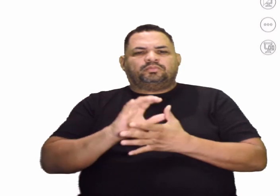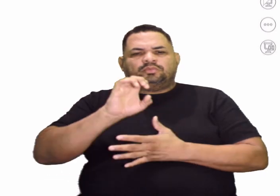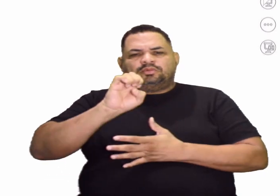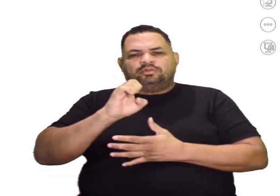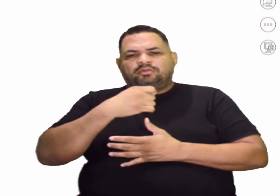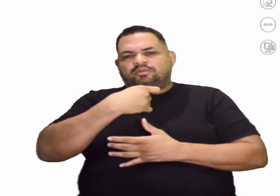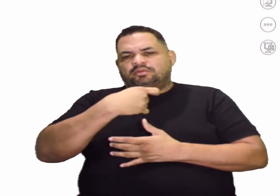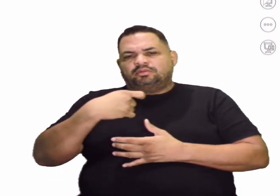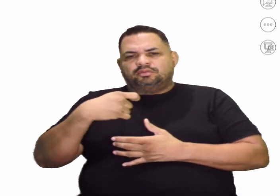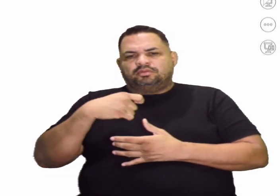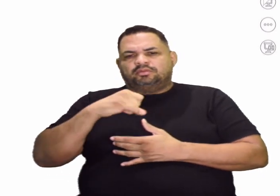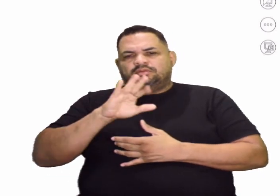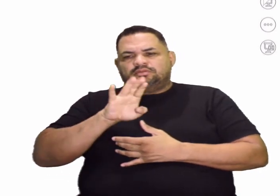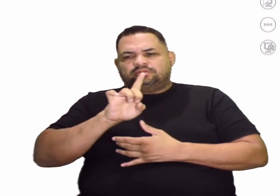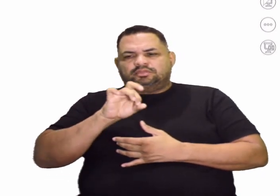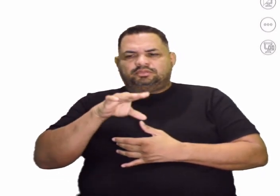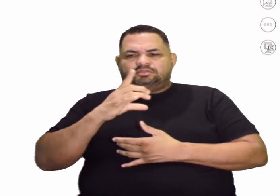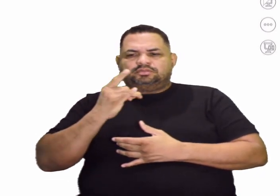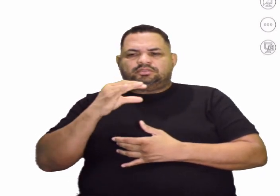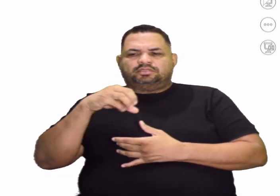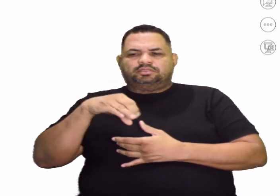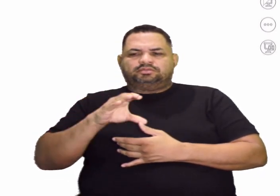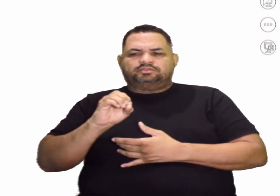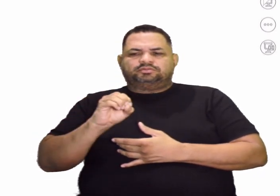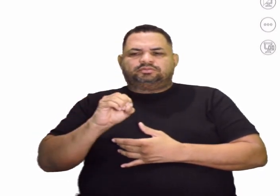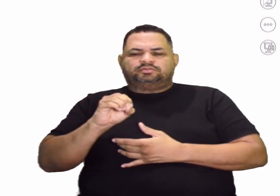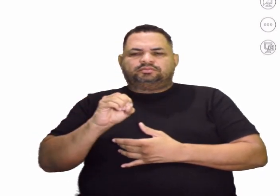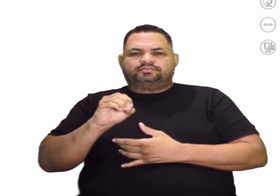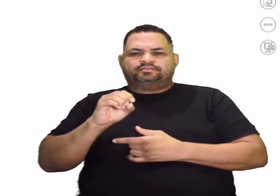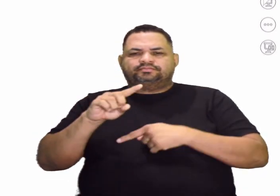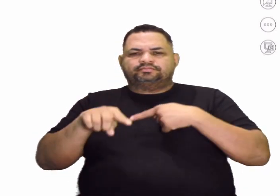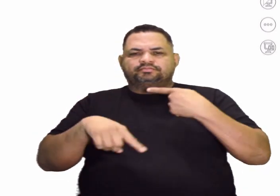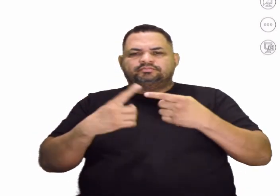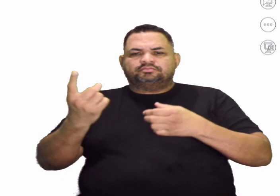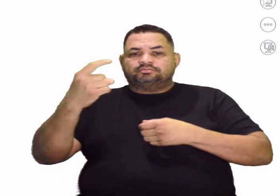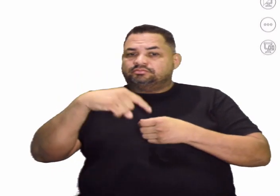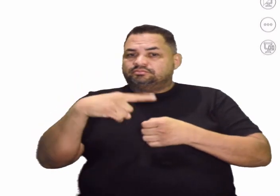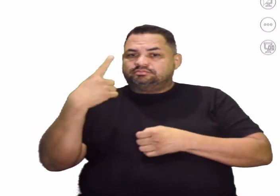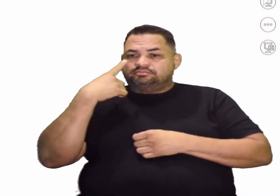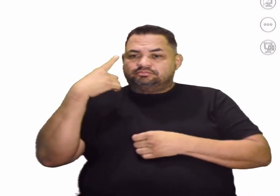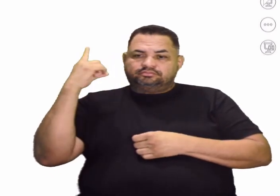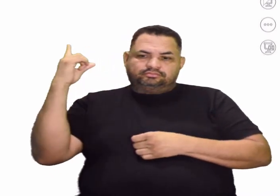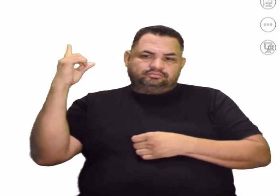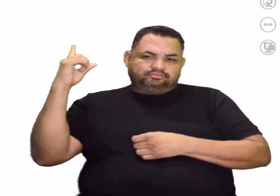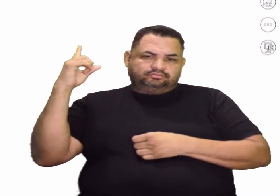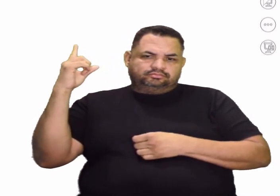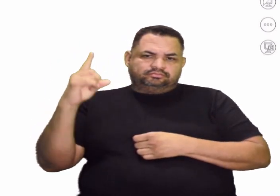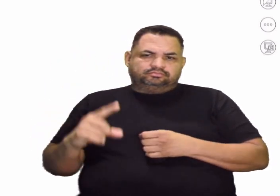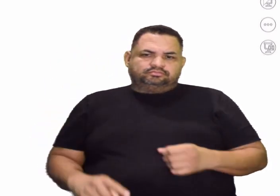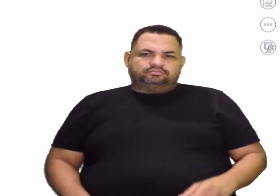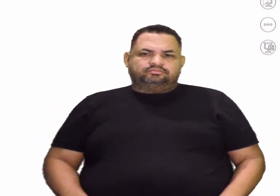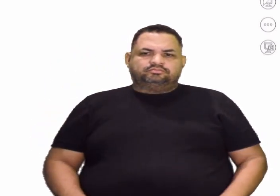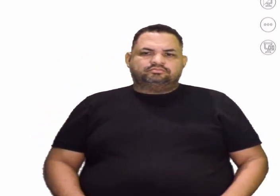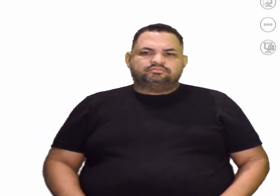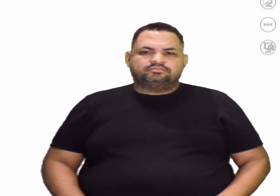existencialismo. Lá na unidade 2 nós teremos temas voltados para isso,